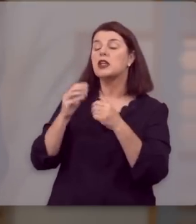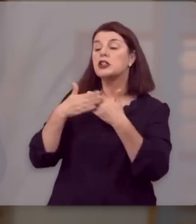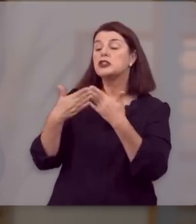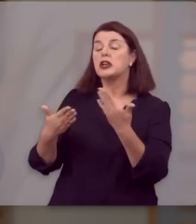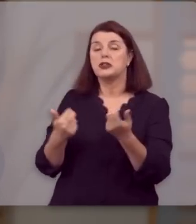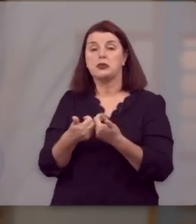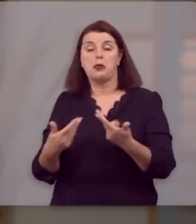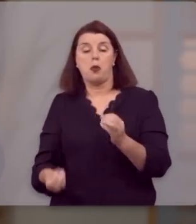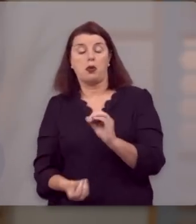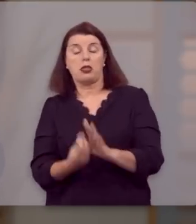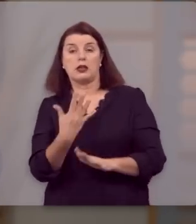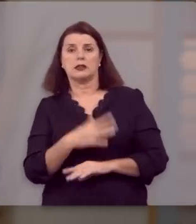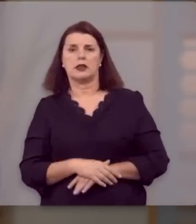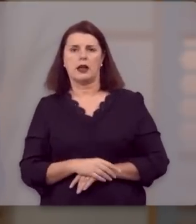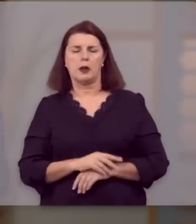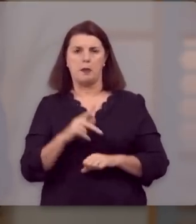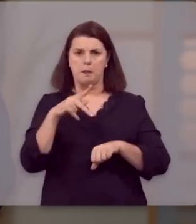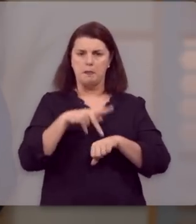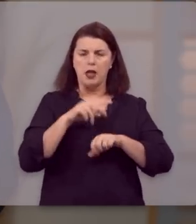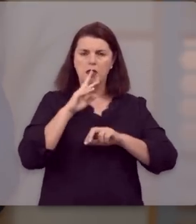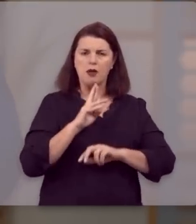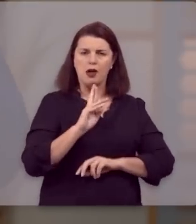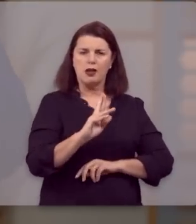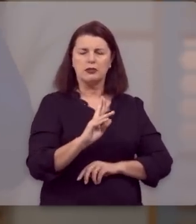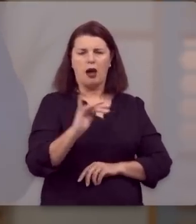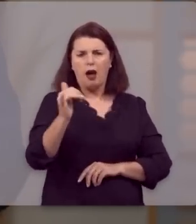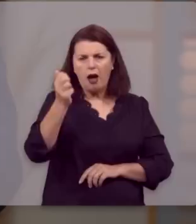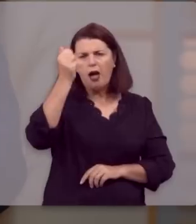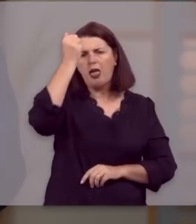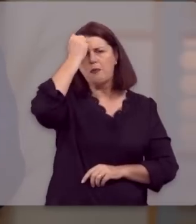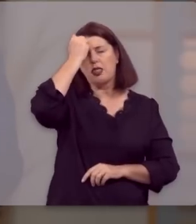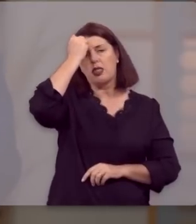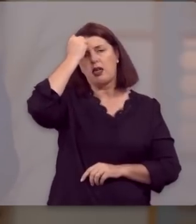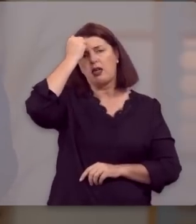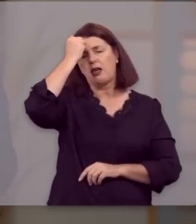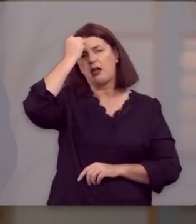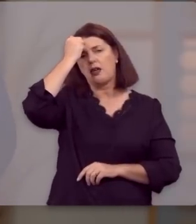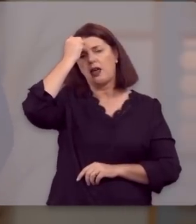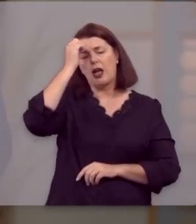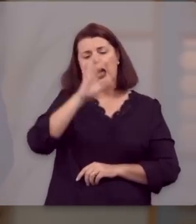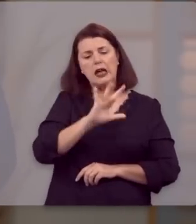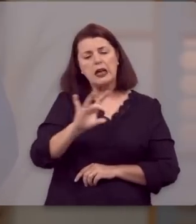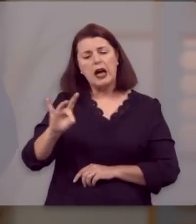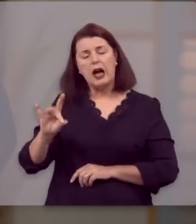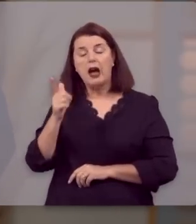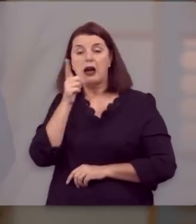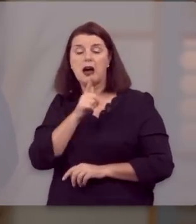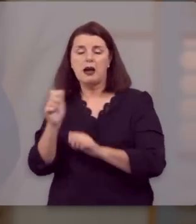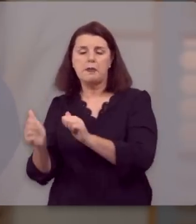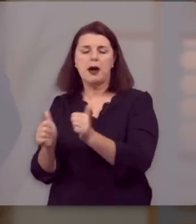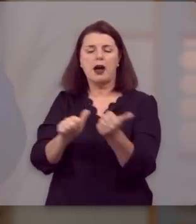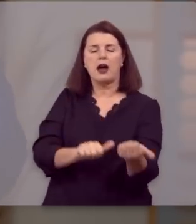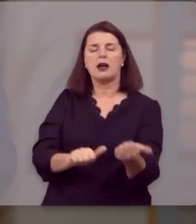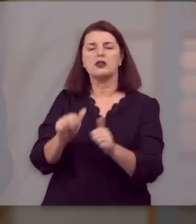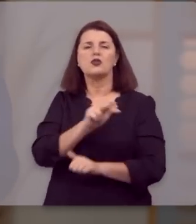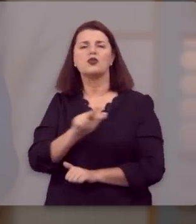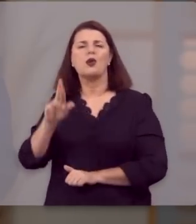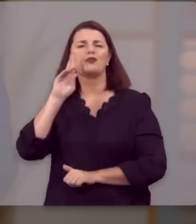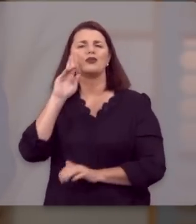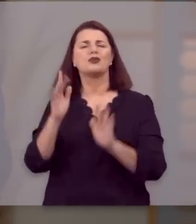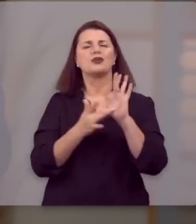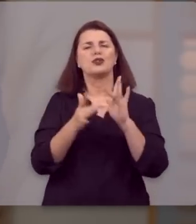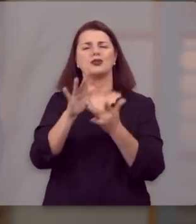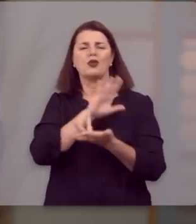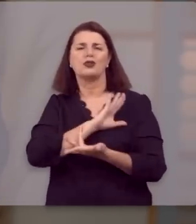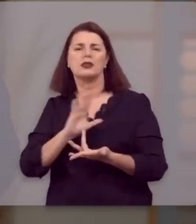diante disto? E Pedro respondeu: arrependei-vos E cada um de vós seja batizado em nome do Senhor Jesus